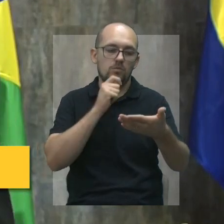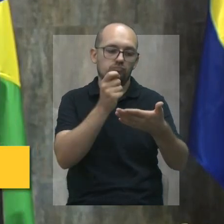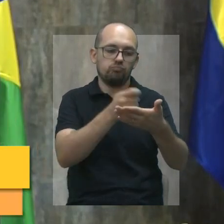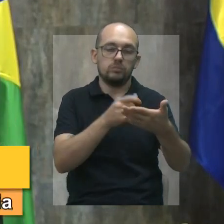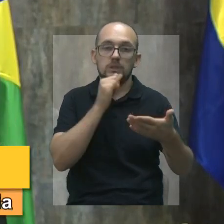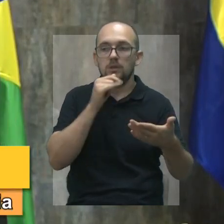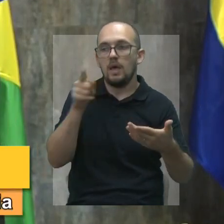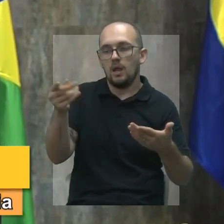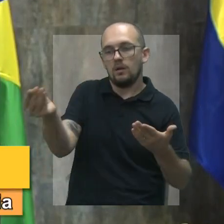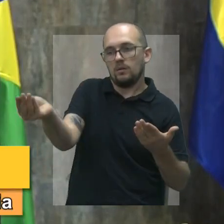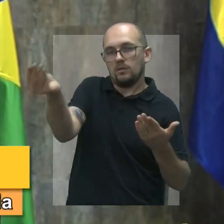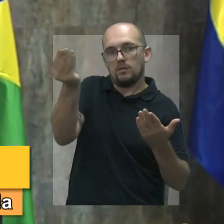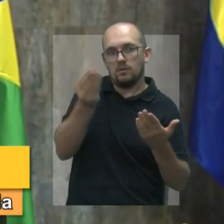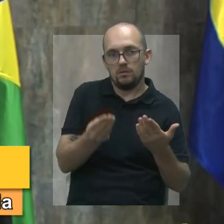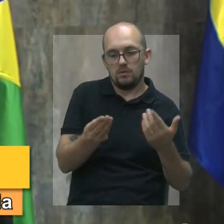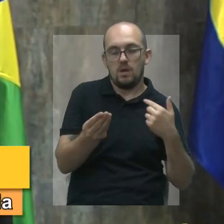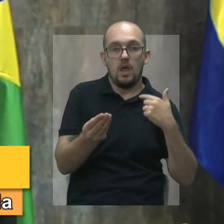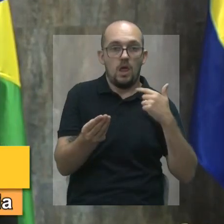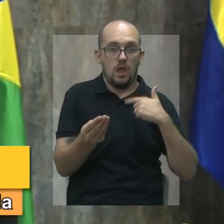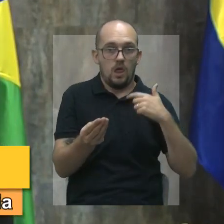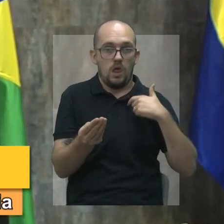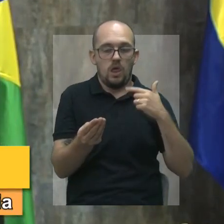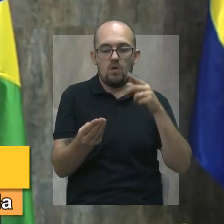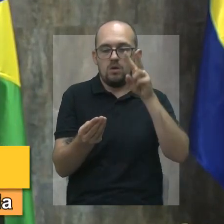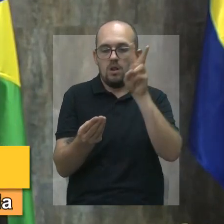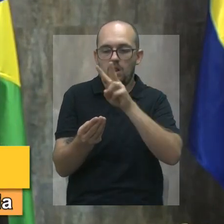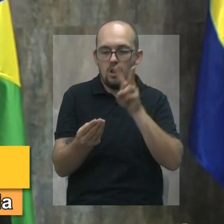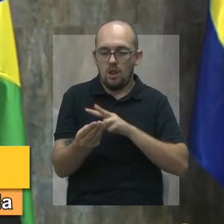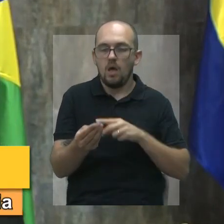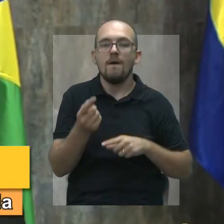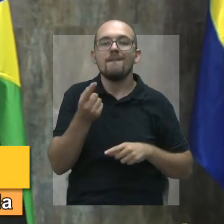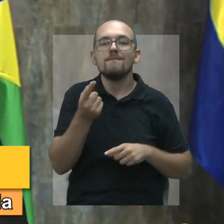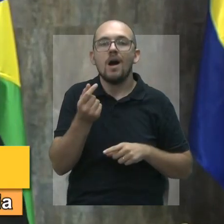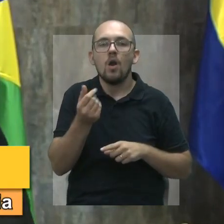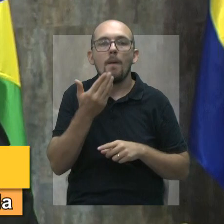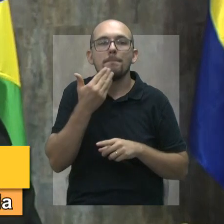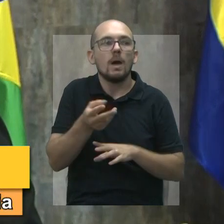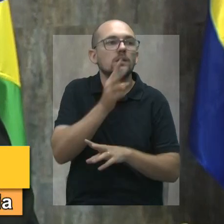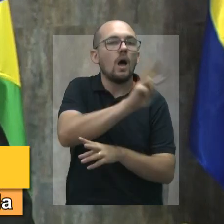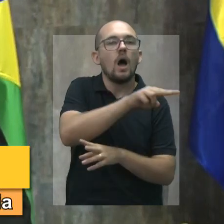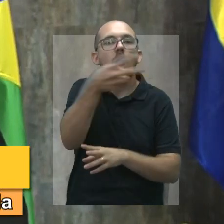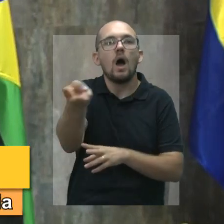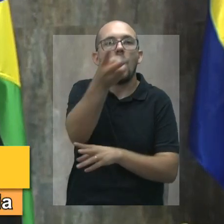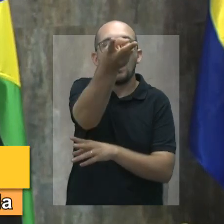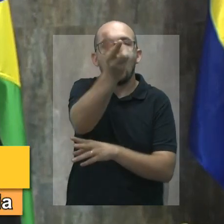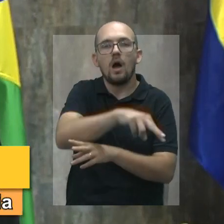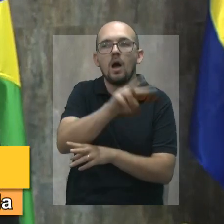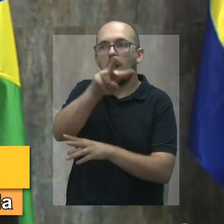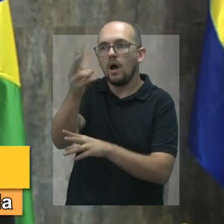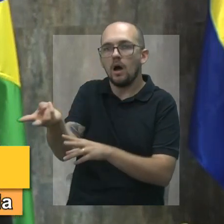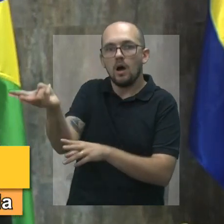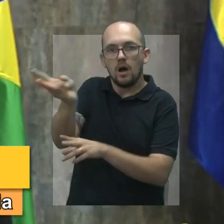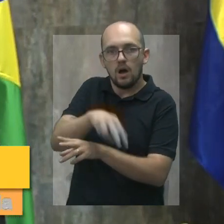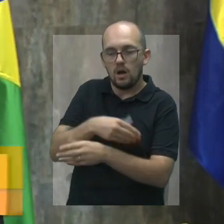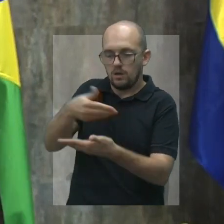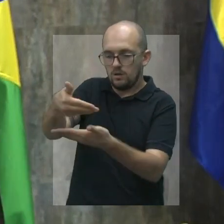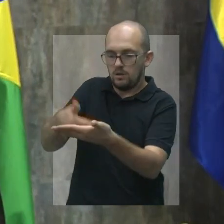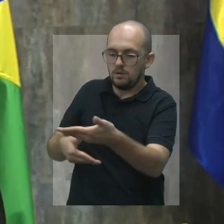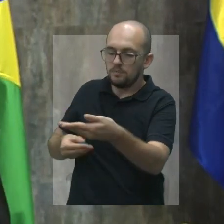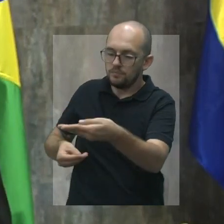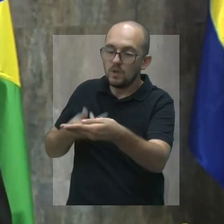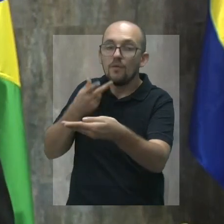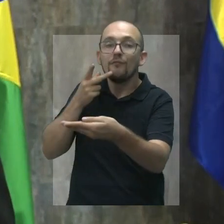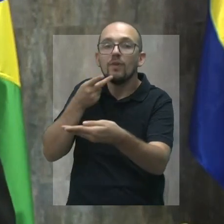você tem o objeto e tem a retirada dos valores de outras pastas. Então você vai ver aquilo que o